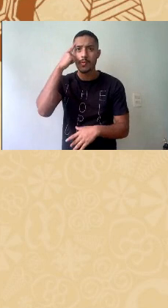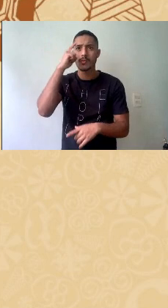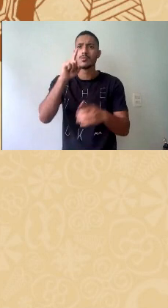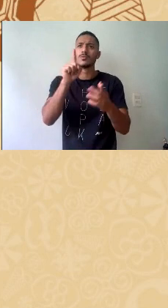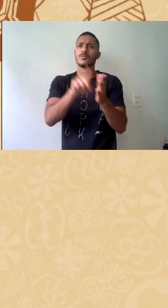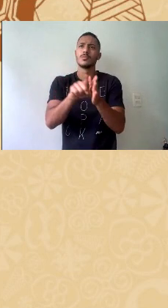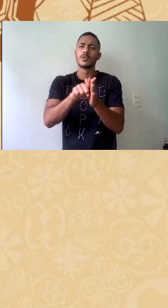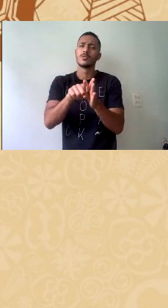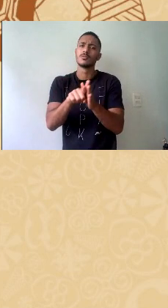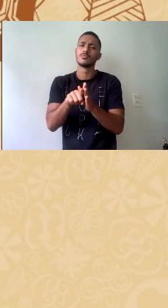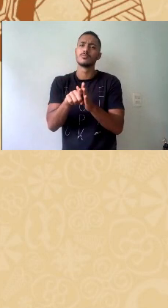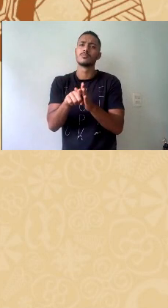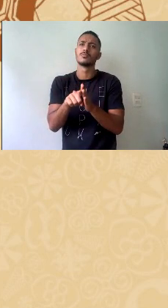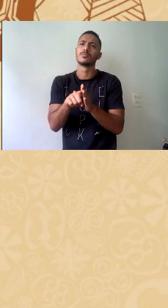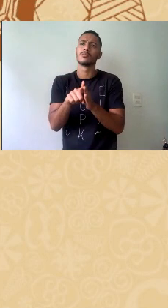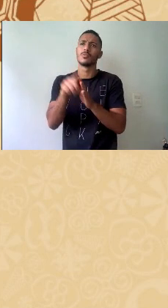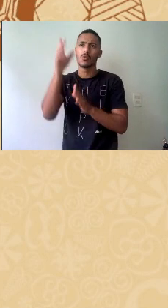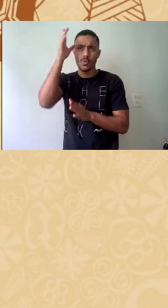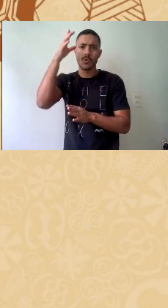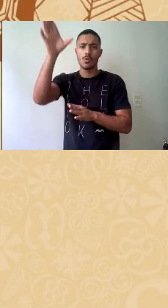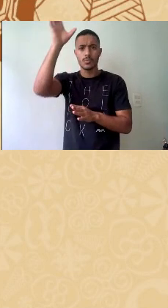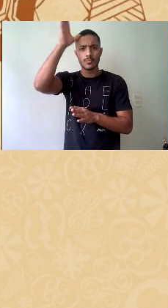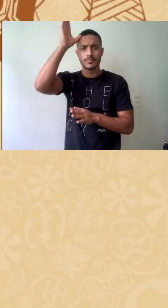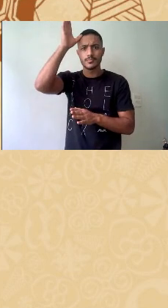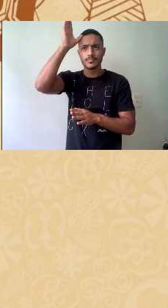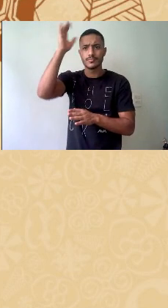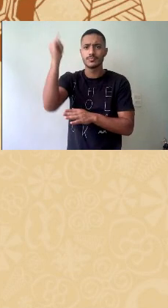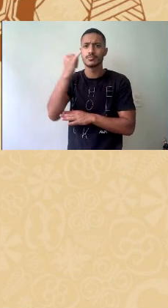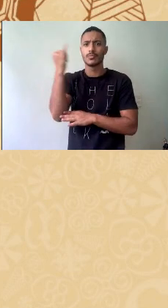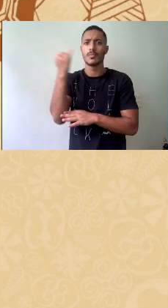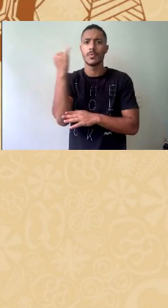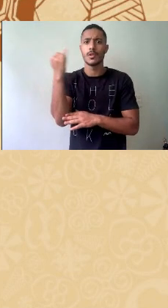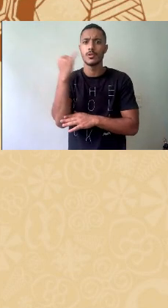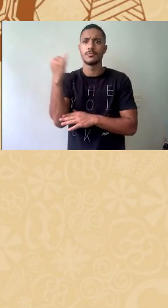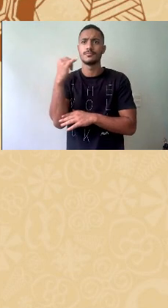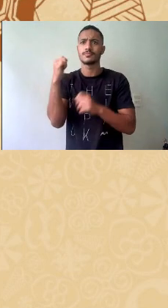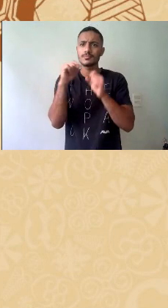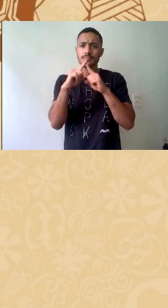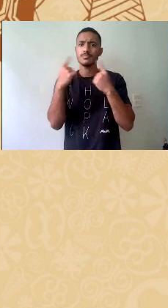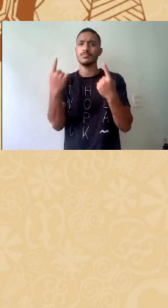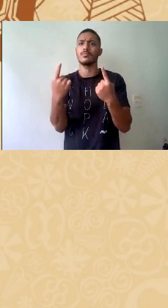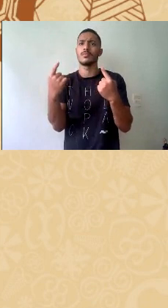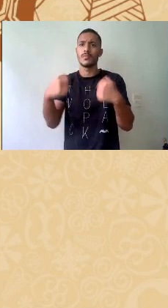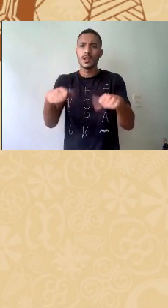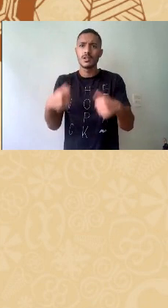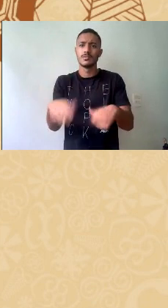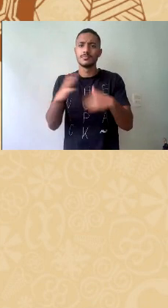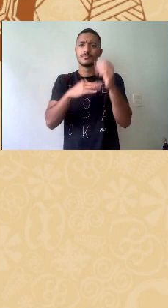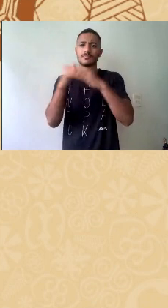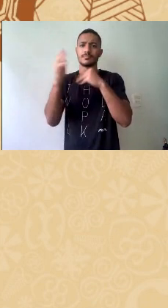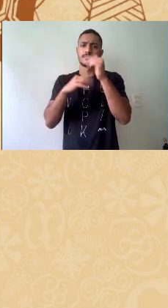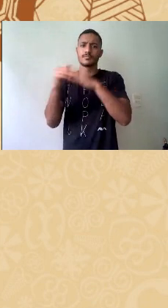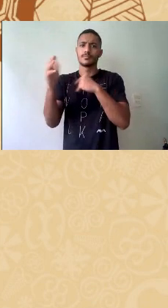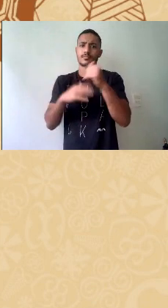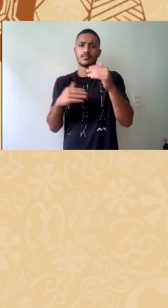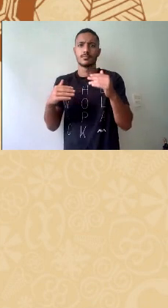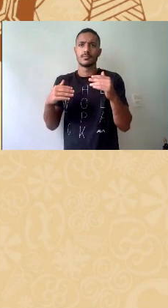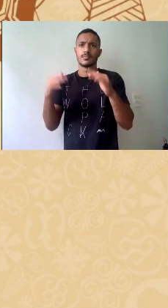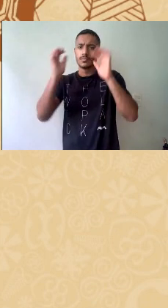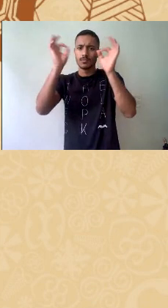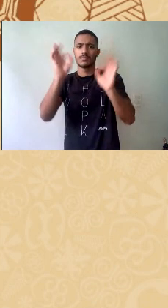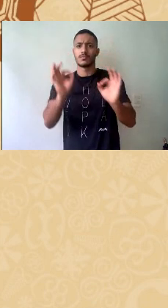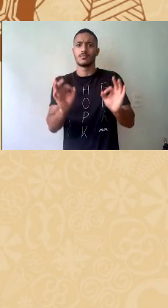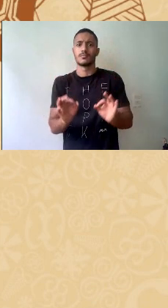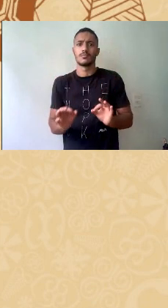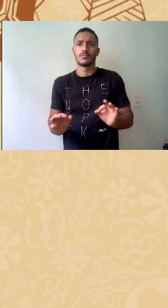conhecimento, né, e mais com esse tipo de prática. A gente faz os conceitos básicos e vamos lá nas organizações, nas instituições, entender como é que funciona